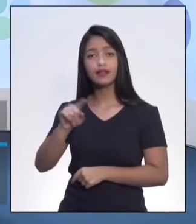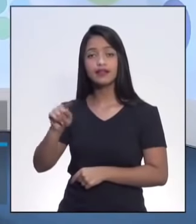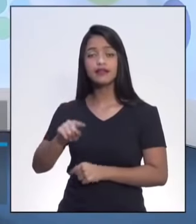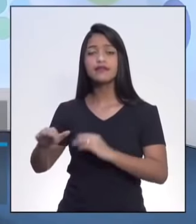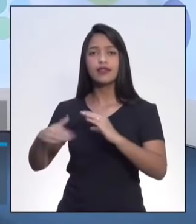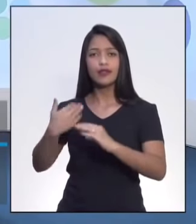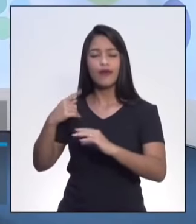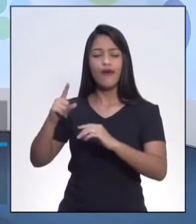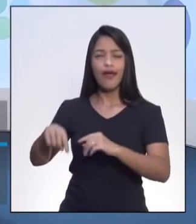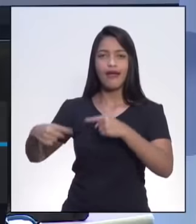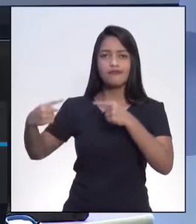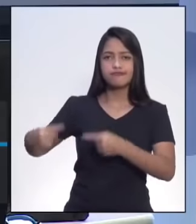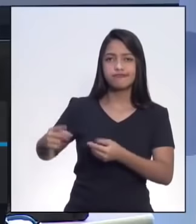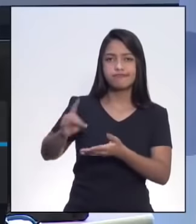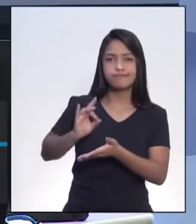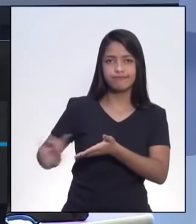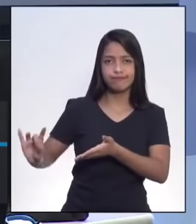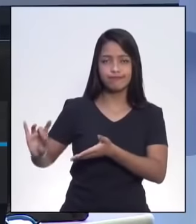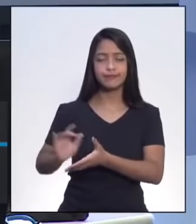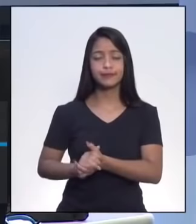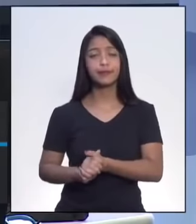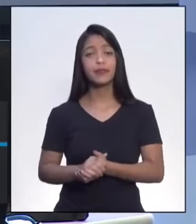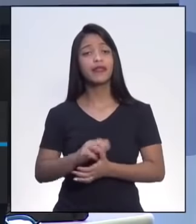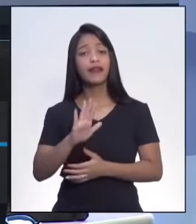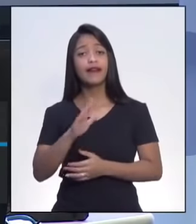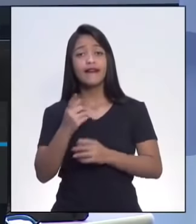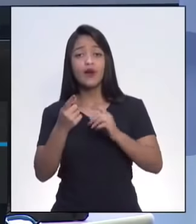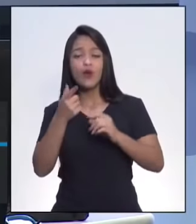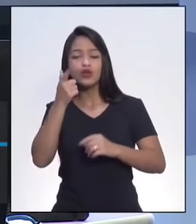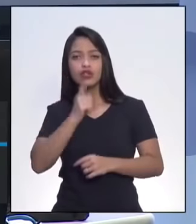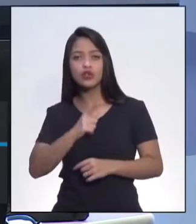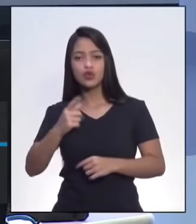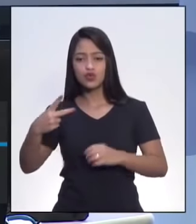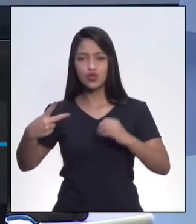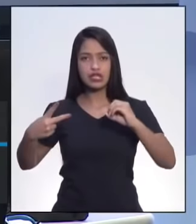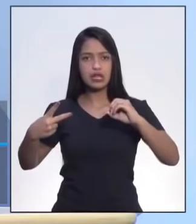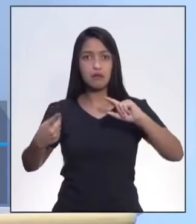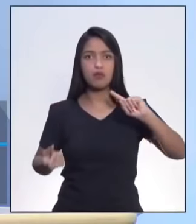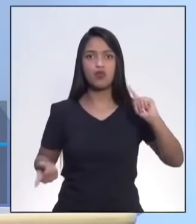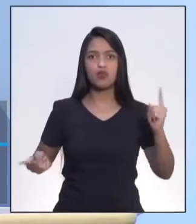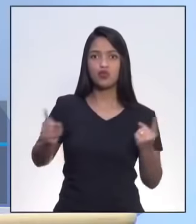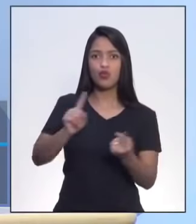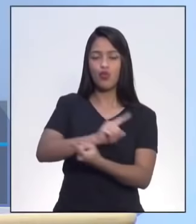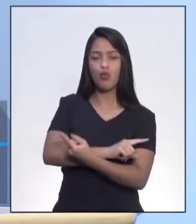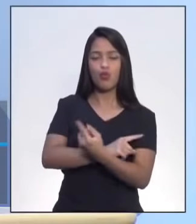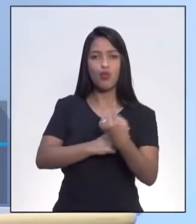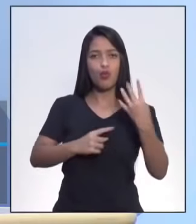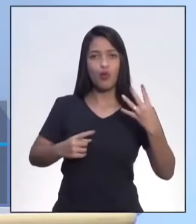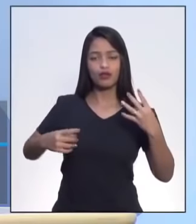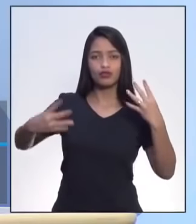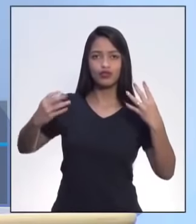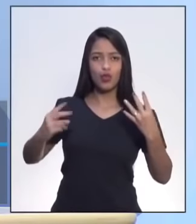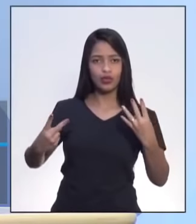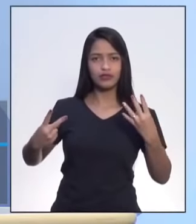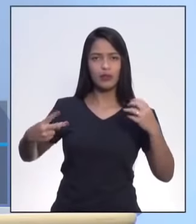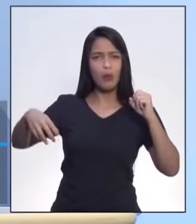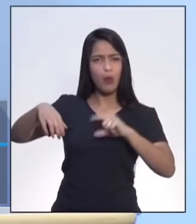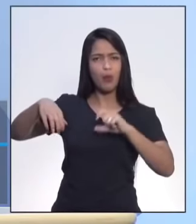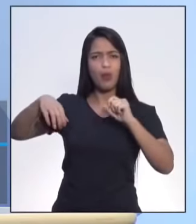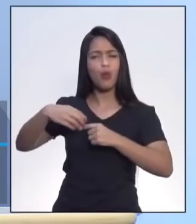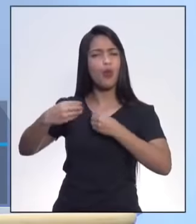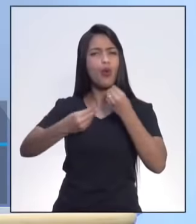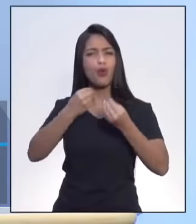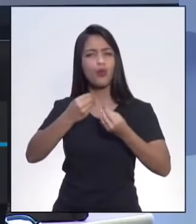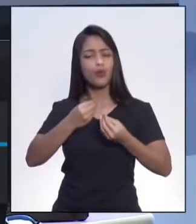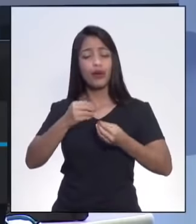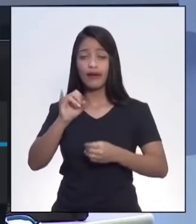foi a virada para eles aí? Essa virada de jogo. Inesperada para Isabelle. Inesperada, mas foi a notícia? Deve ter